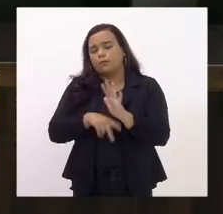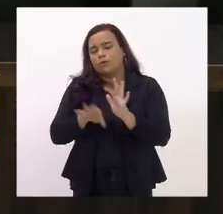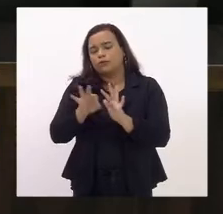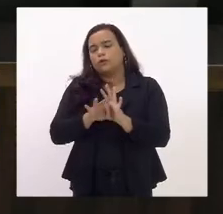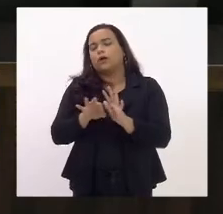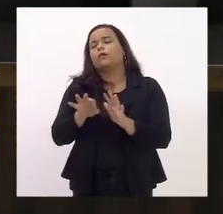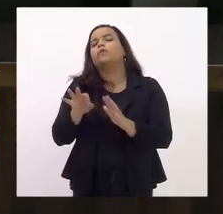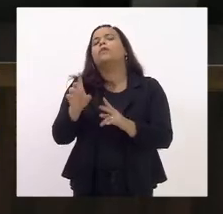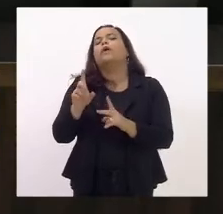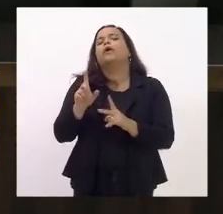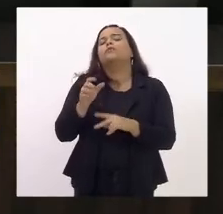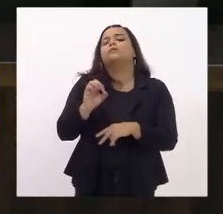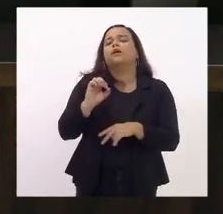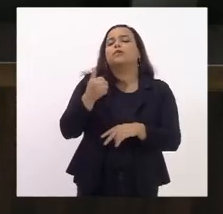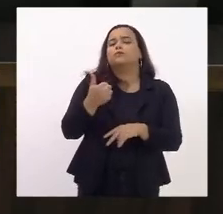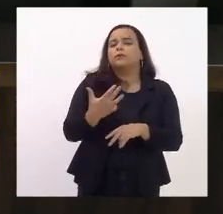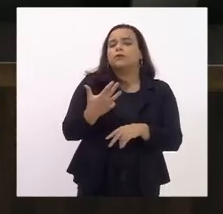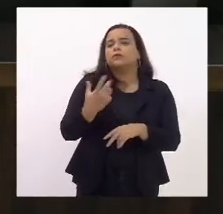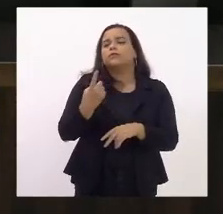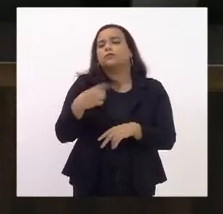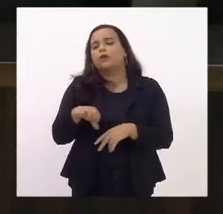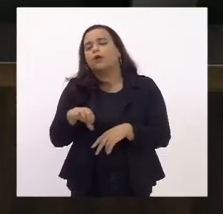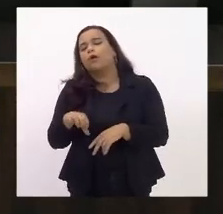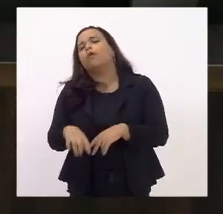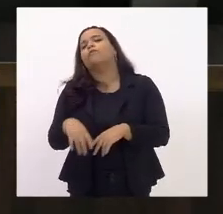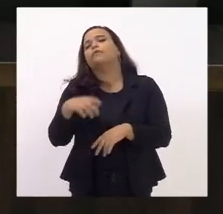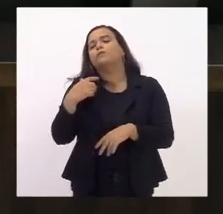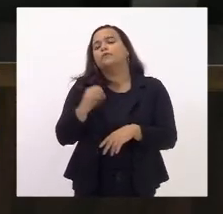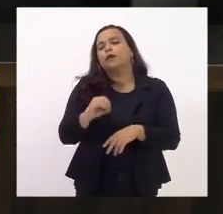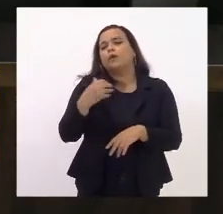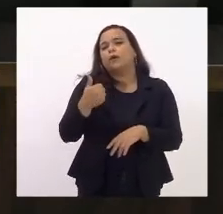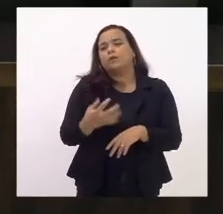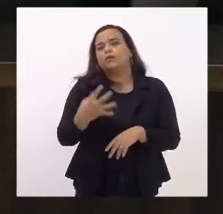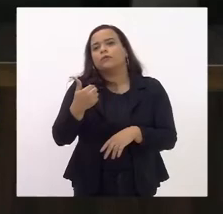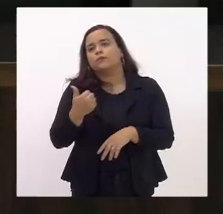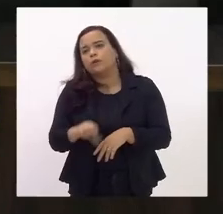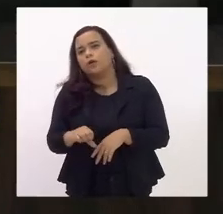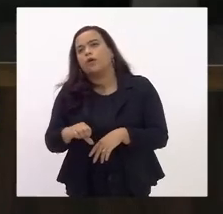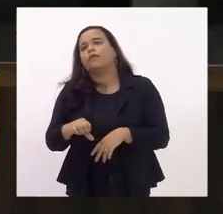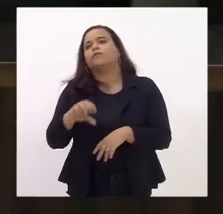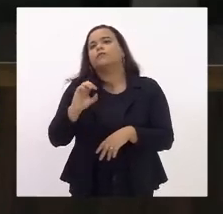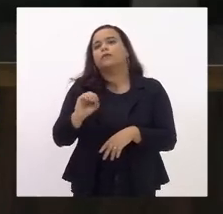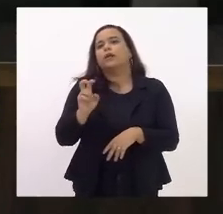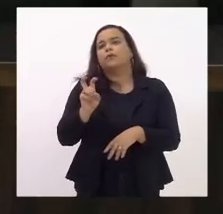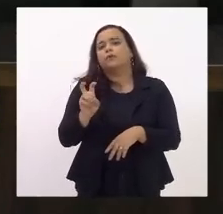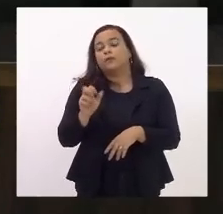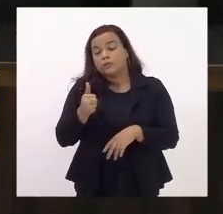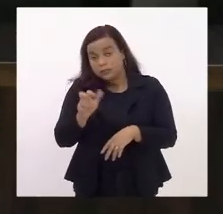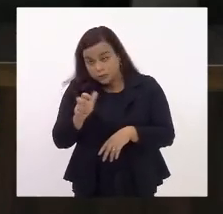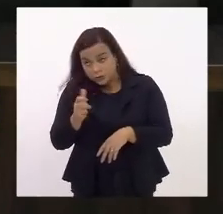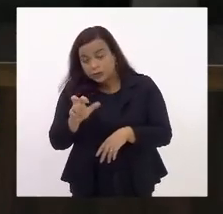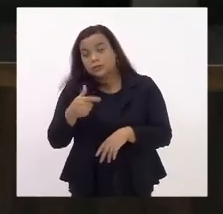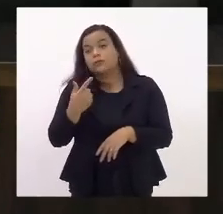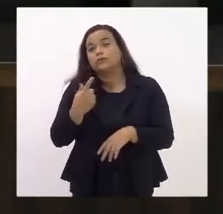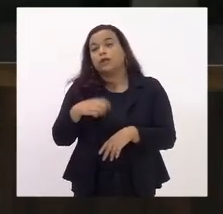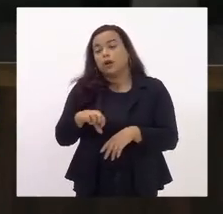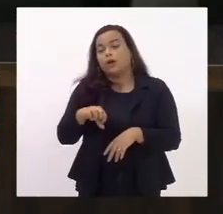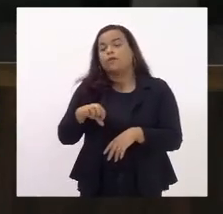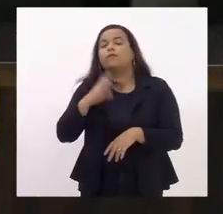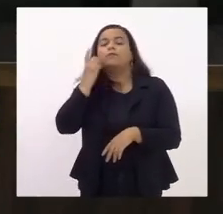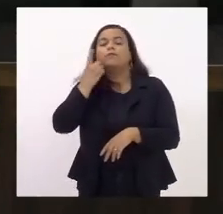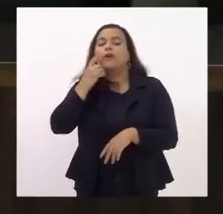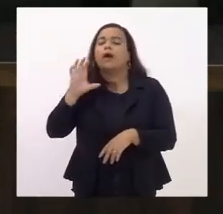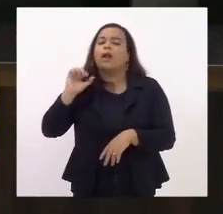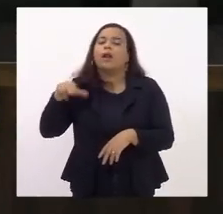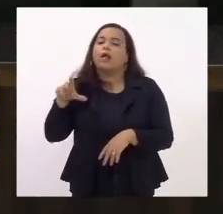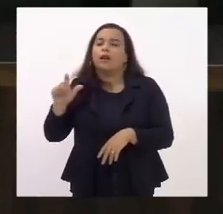19, 014 de 19, 015 de 19, deputado Márcio Pacheco Canela. Senhores que aprovam, permaneçam como